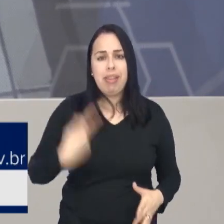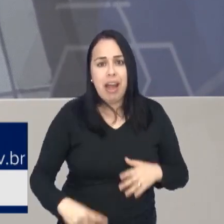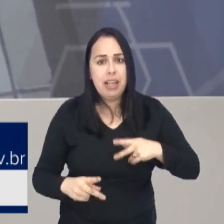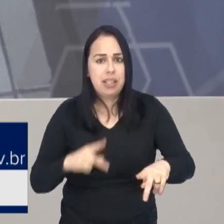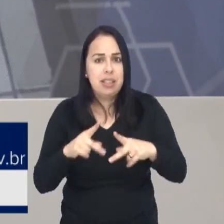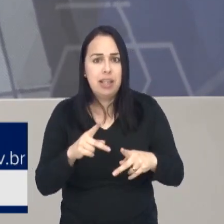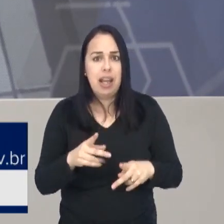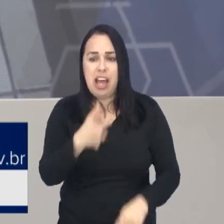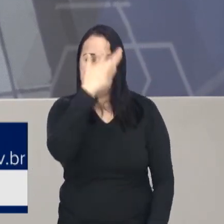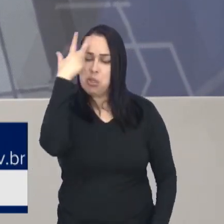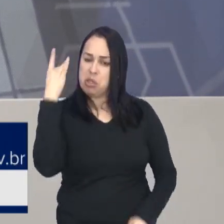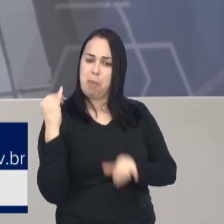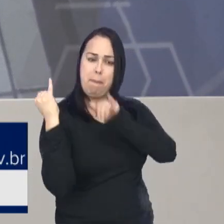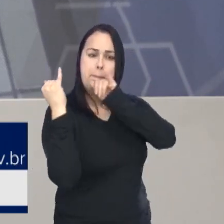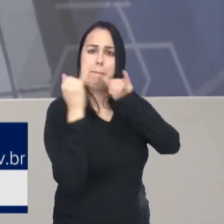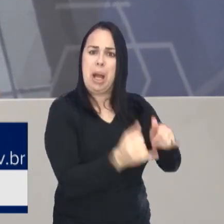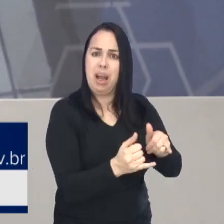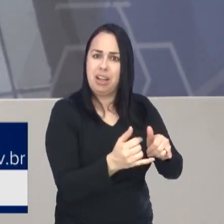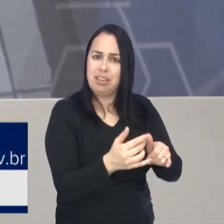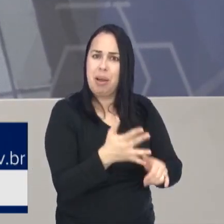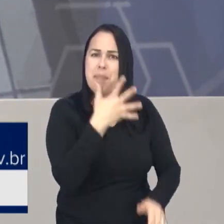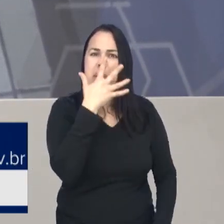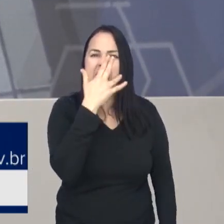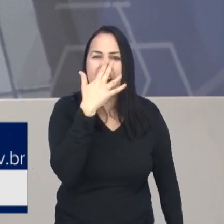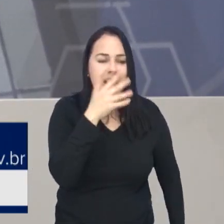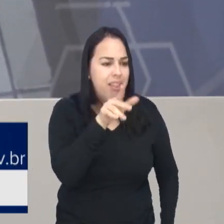sendo deixadas de lado,